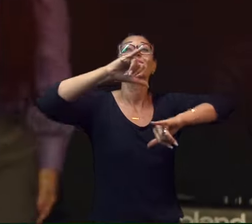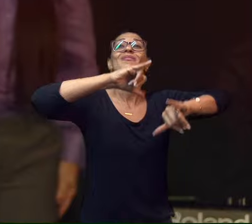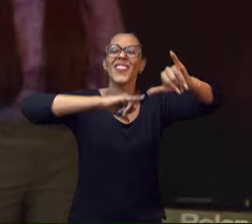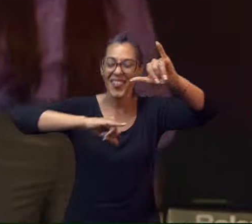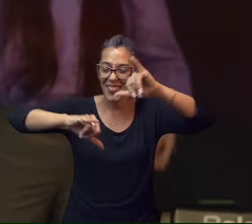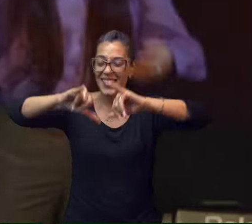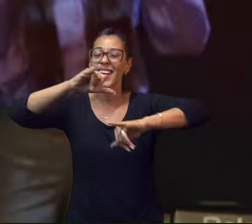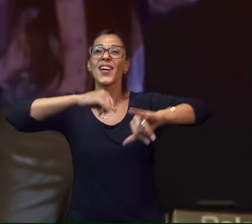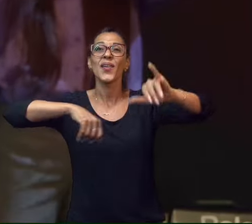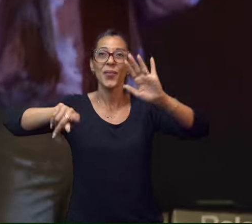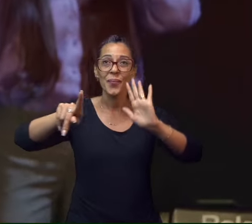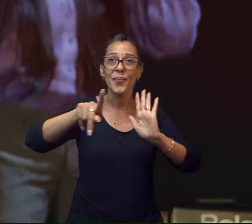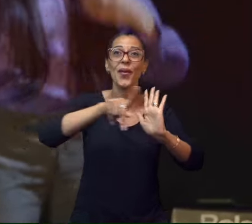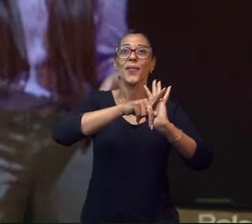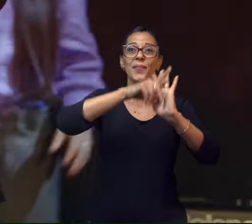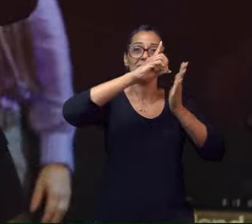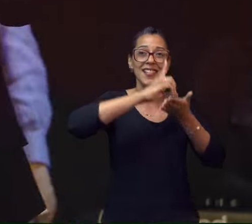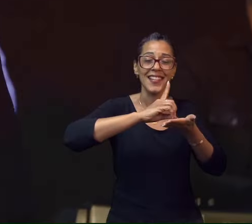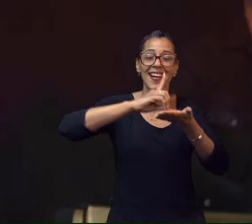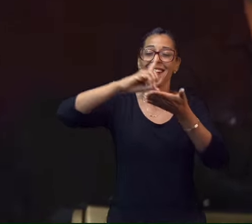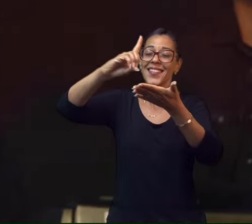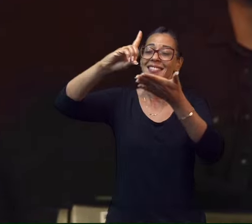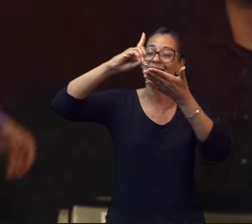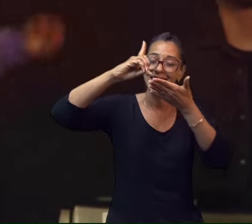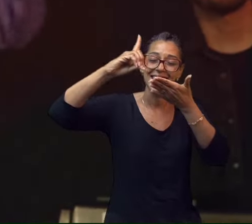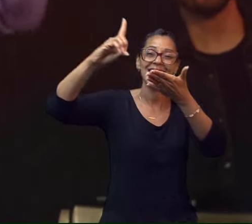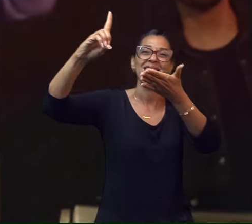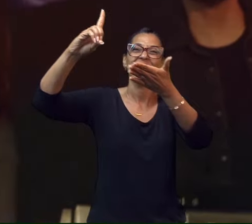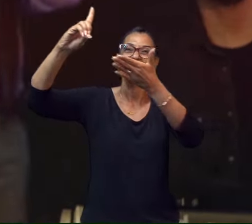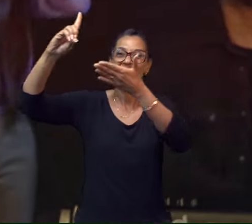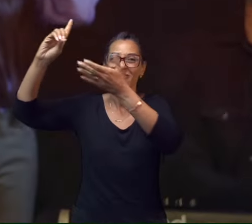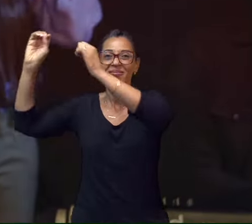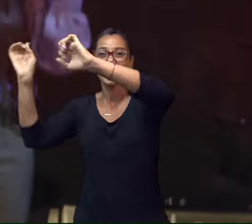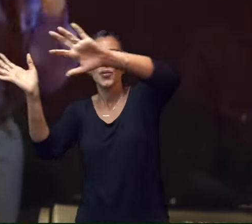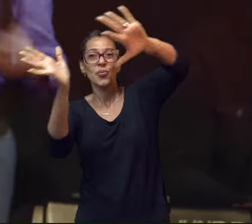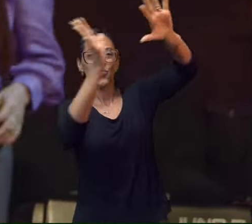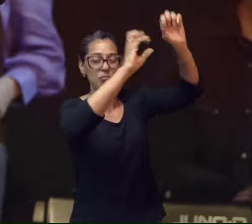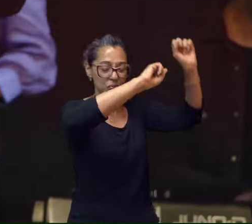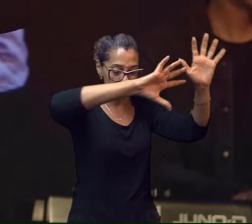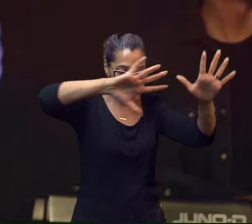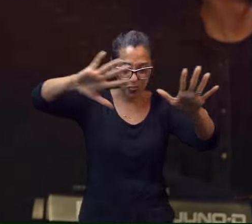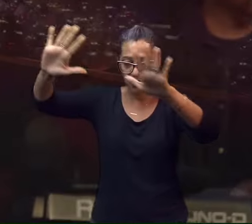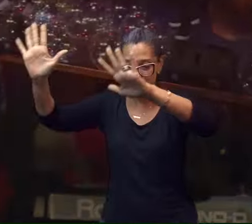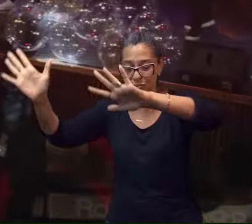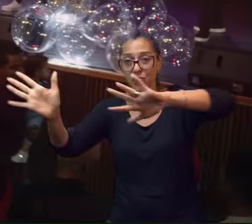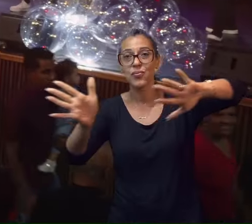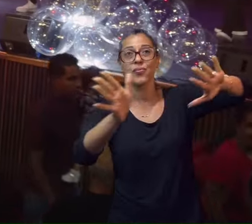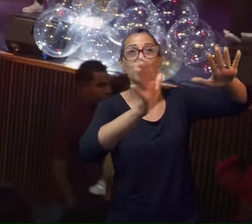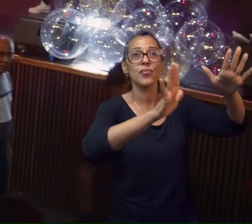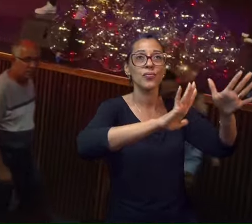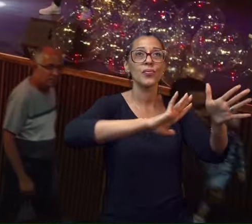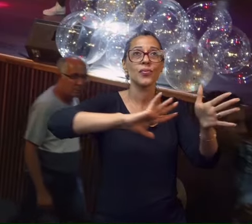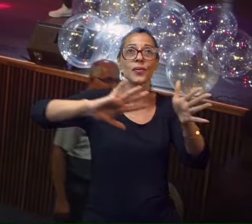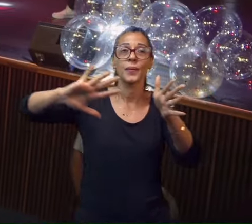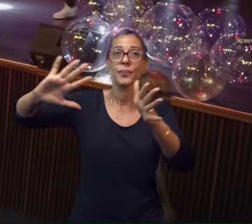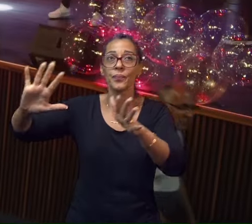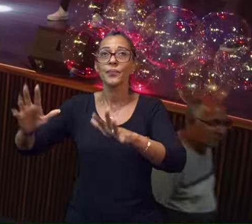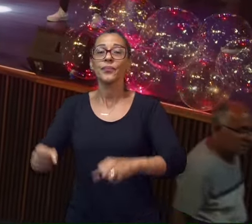é a unção de Deus está neste lugar algo vindo do céu